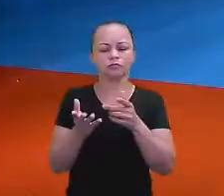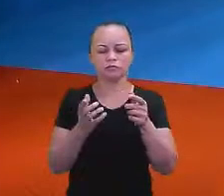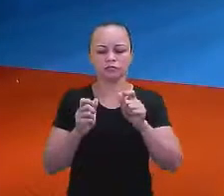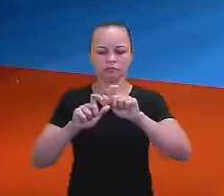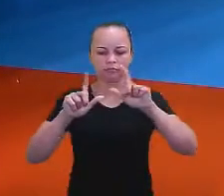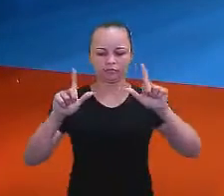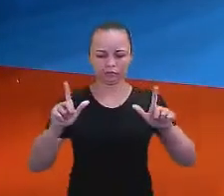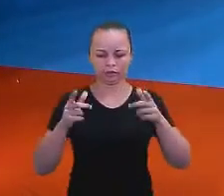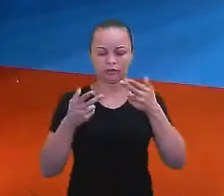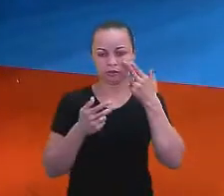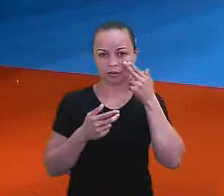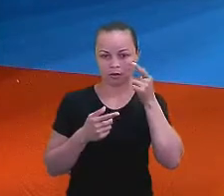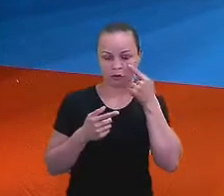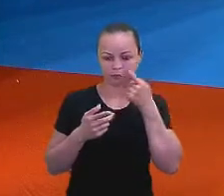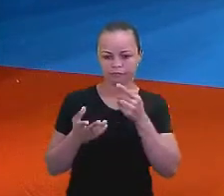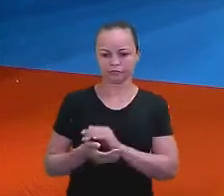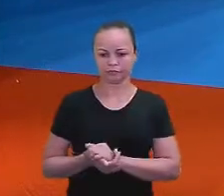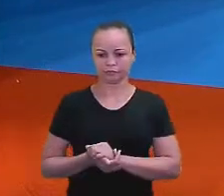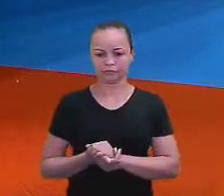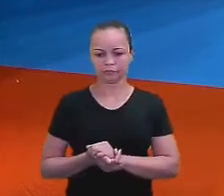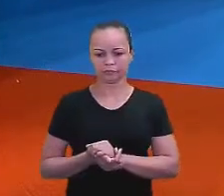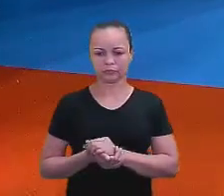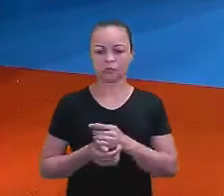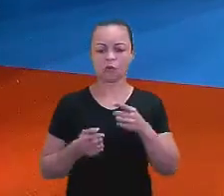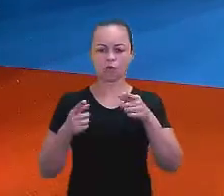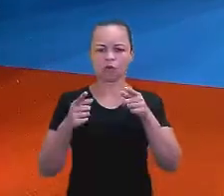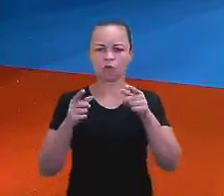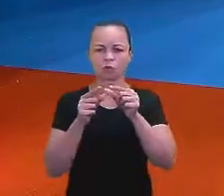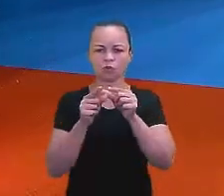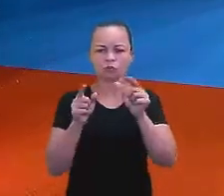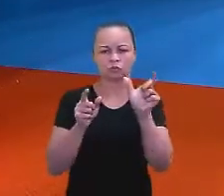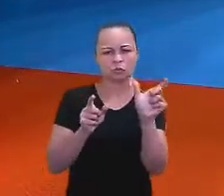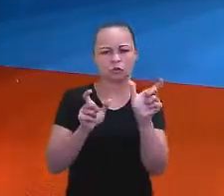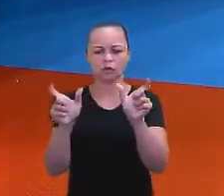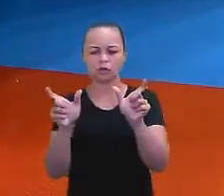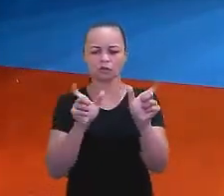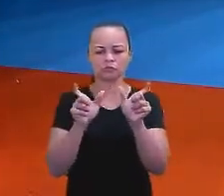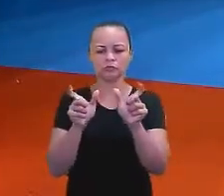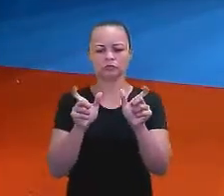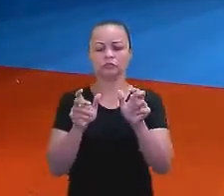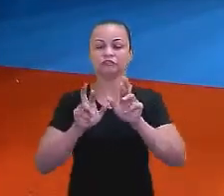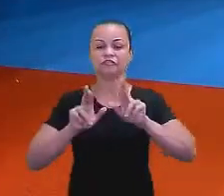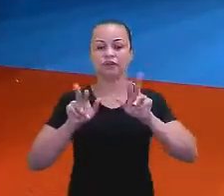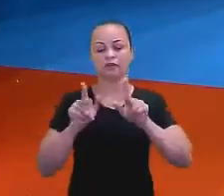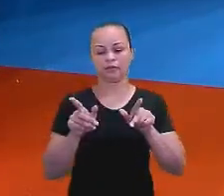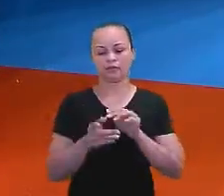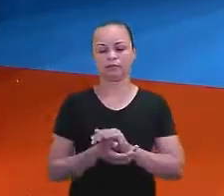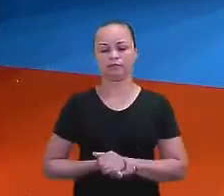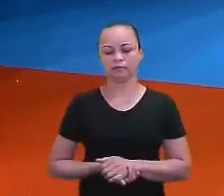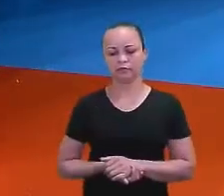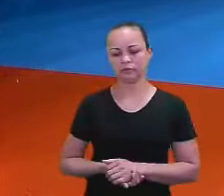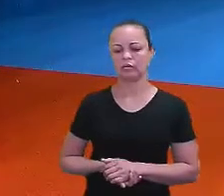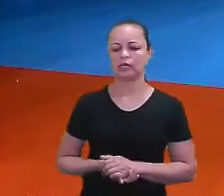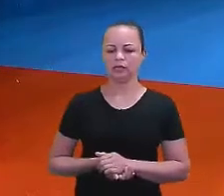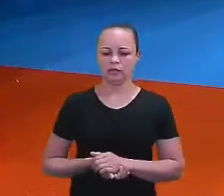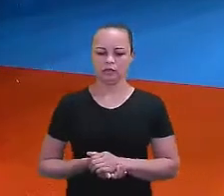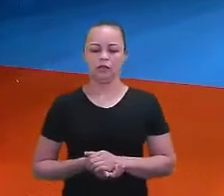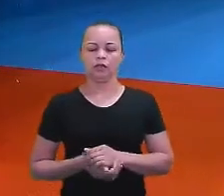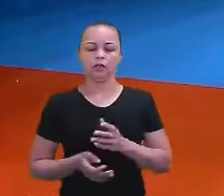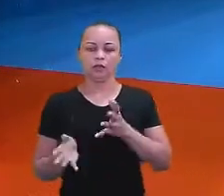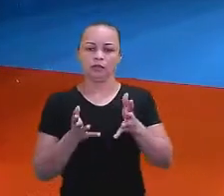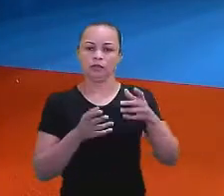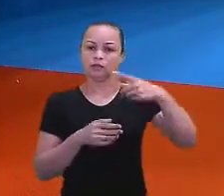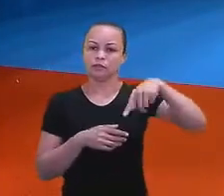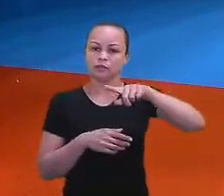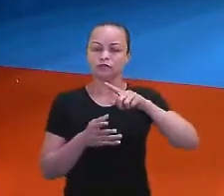Volta aqui comigo, por favor. Vocês estão vendo aqui, ó. Vocês estão vendo o tamanho que está sendo apresentado dos telômeros. E aí a telomerase faz a manutenção,